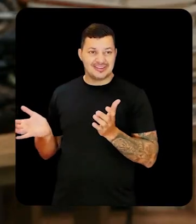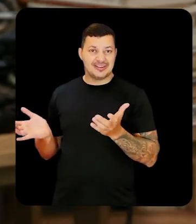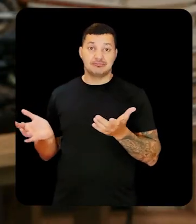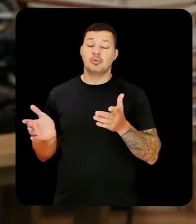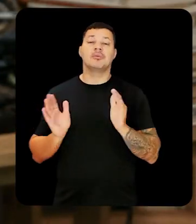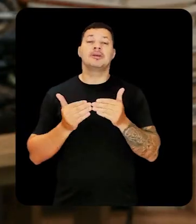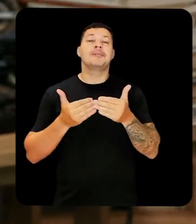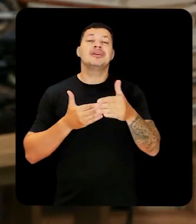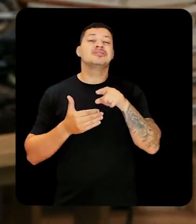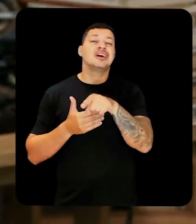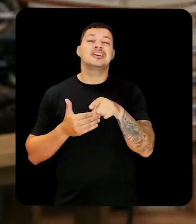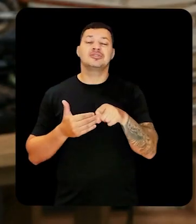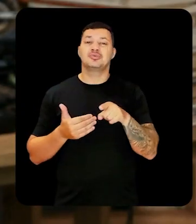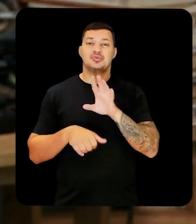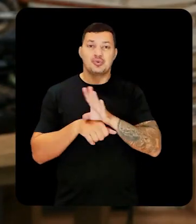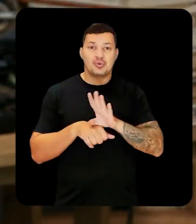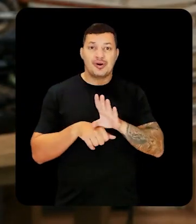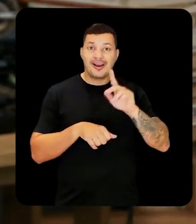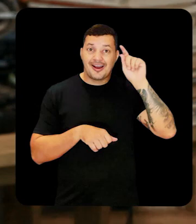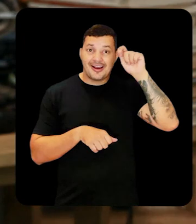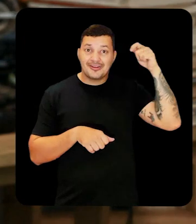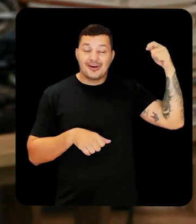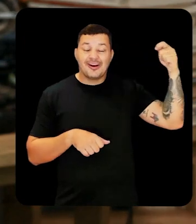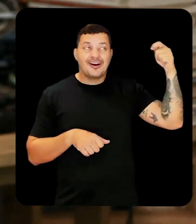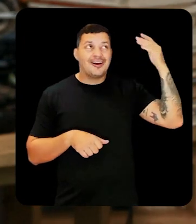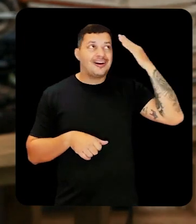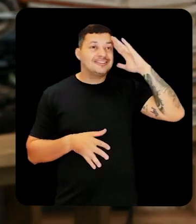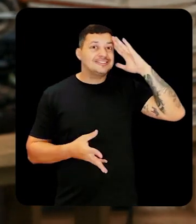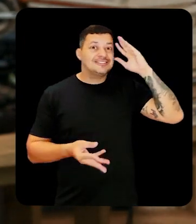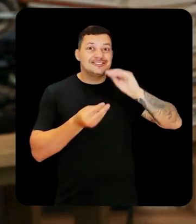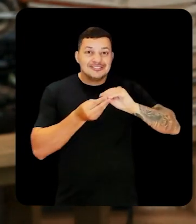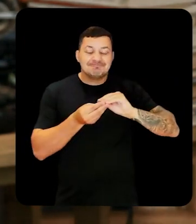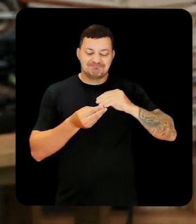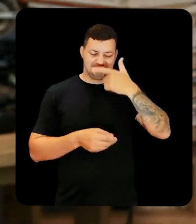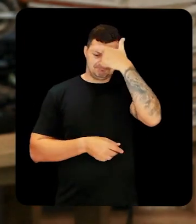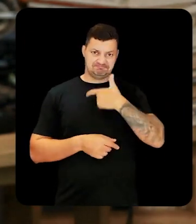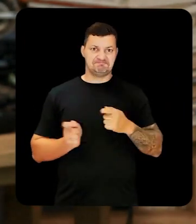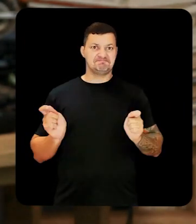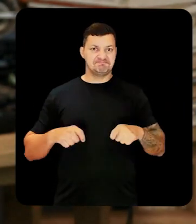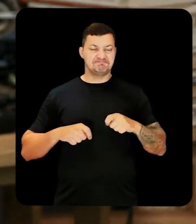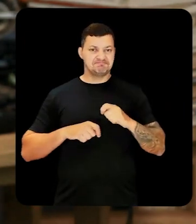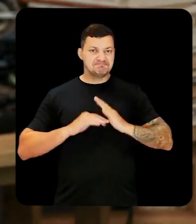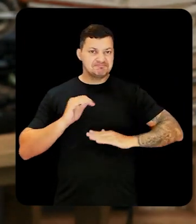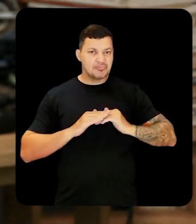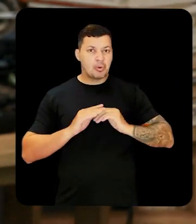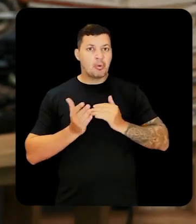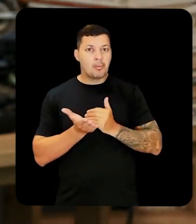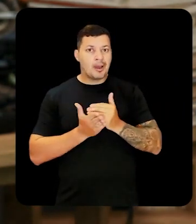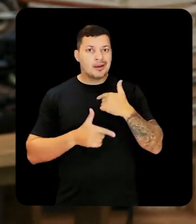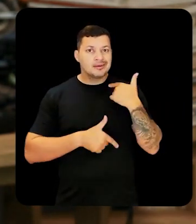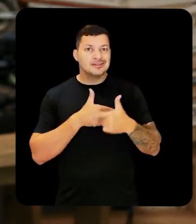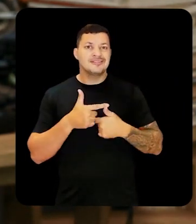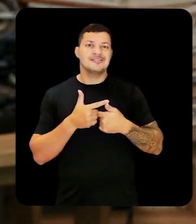dali desse curso, atores que se descobrem enquanto diretores e sabem da sua potência e começam a fazer um